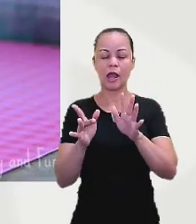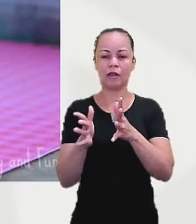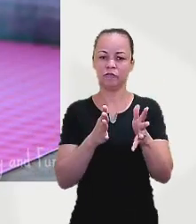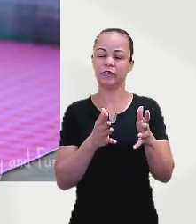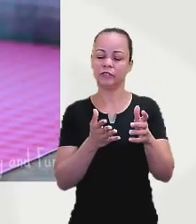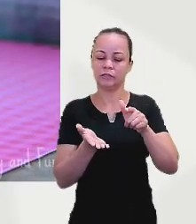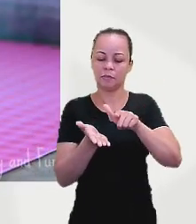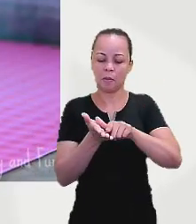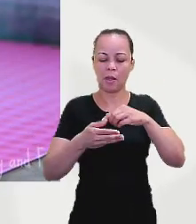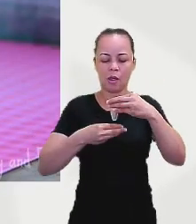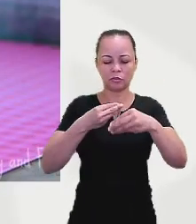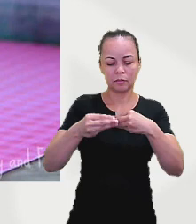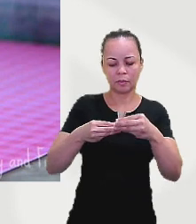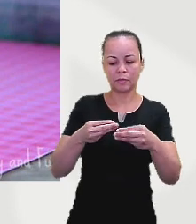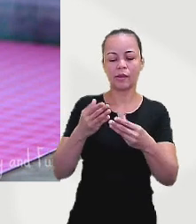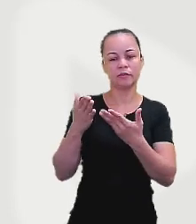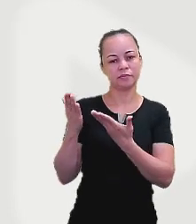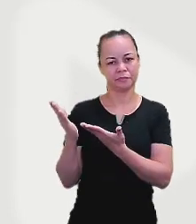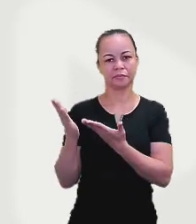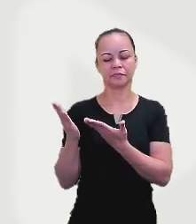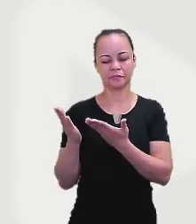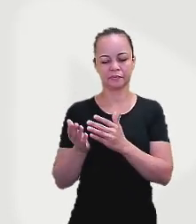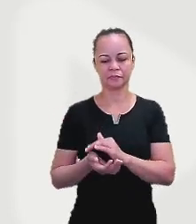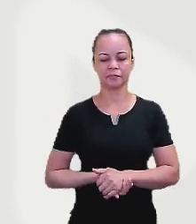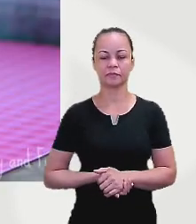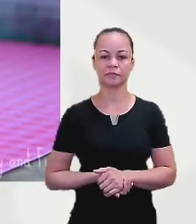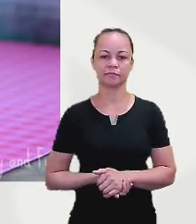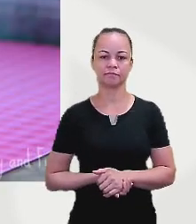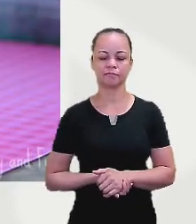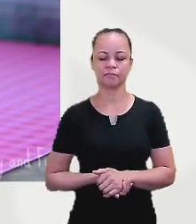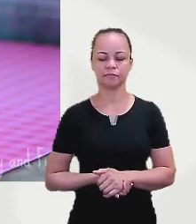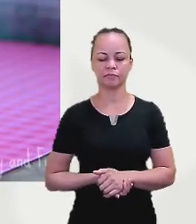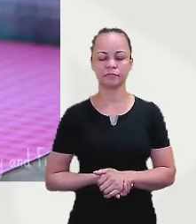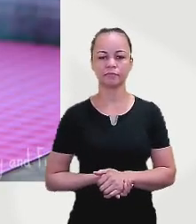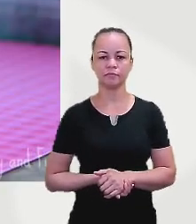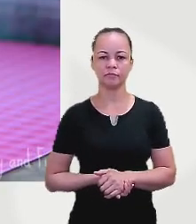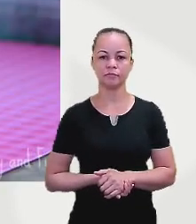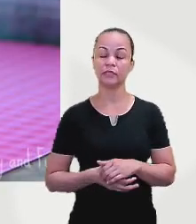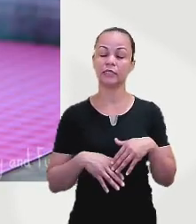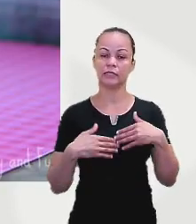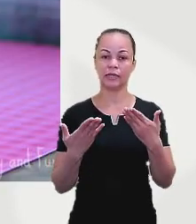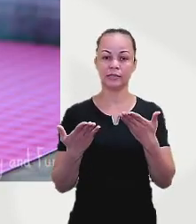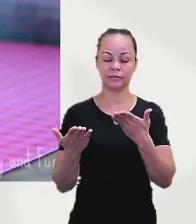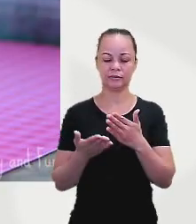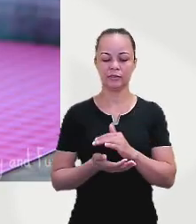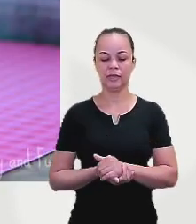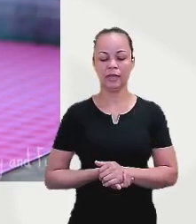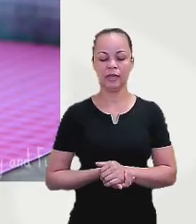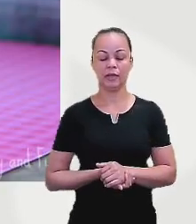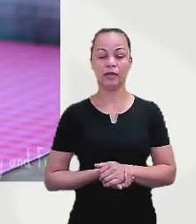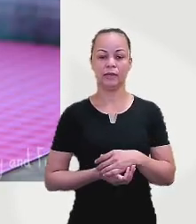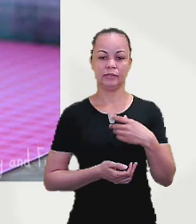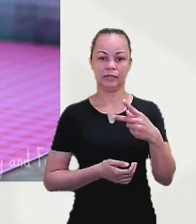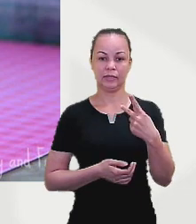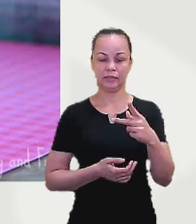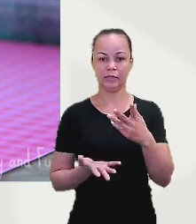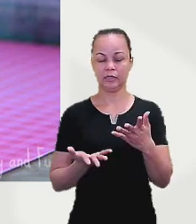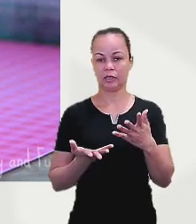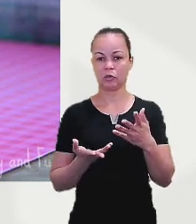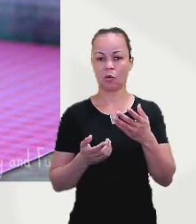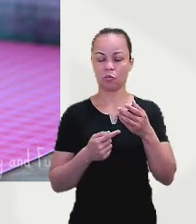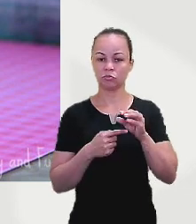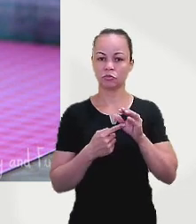De rolinho de papel higiênico. E é isso daí. E aqui, essa daqui, né? Que eu não coloquei a